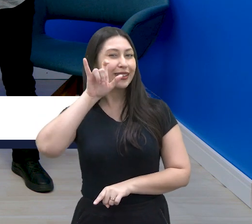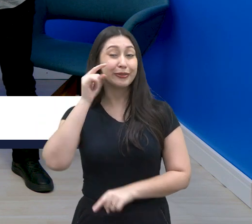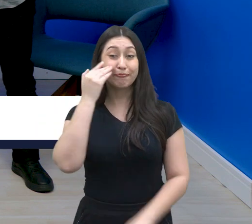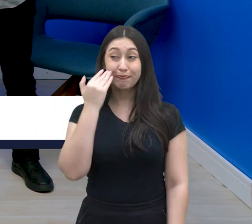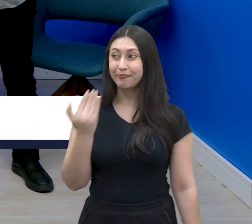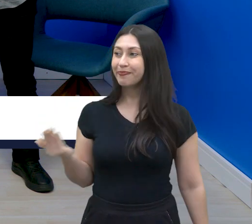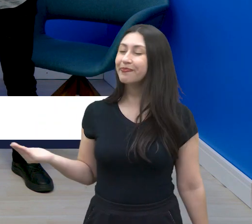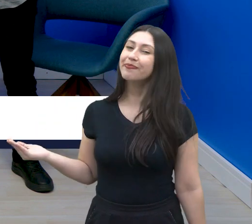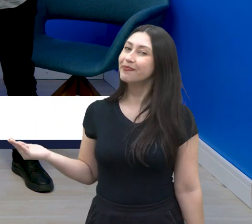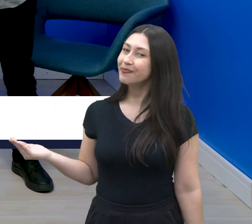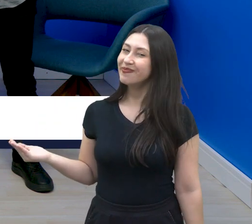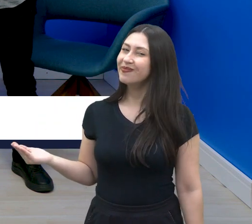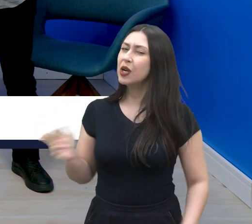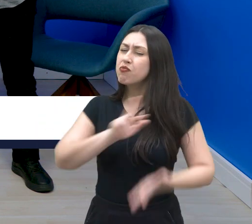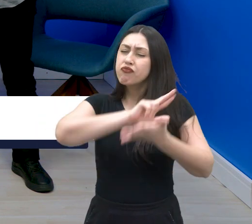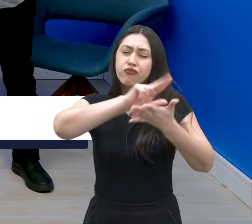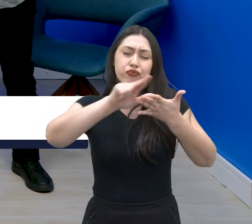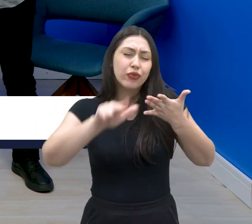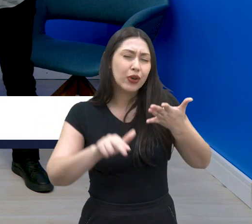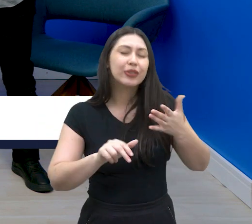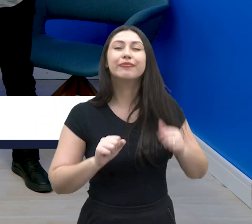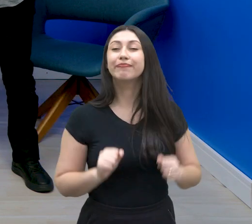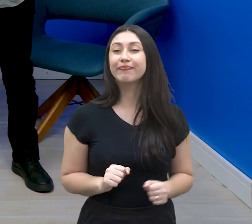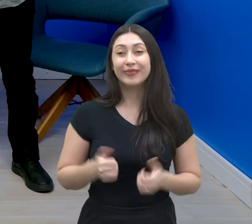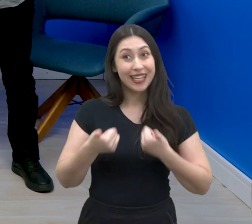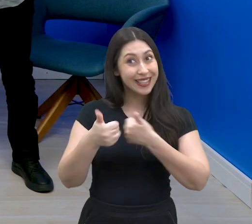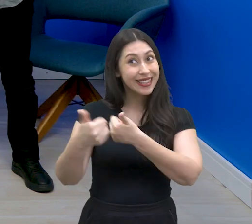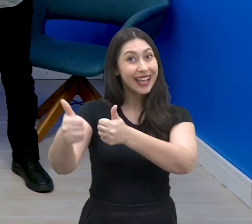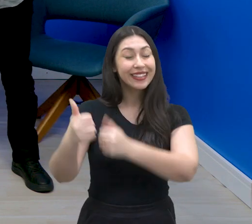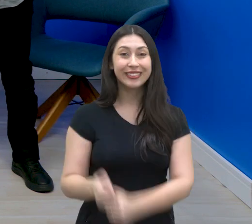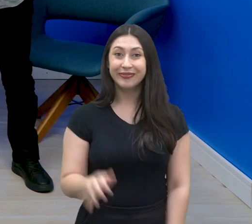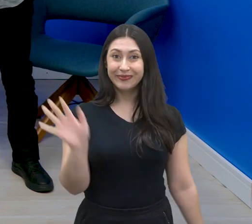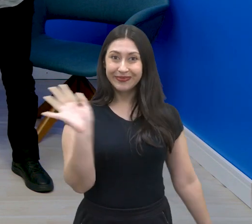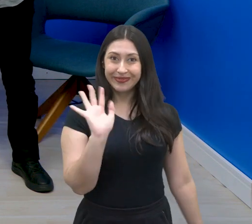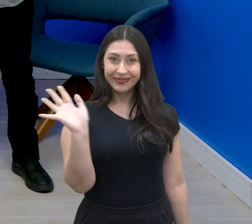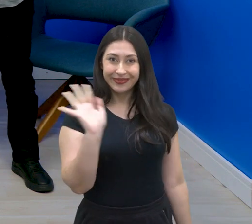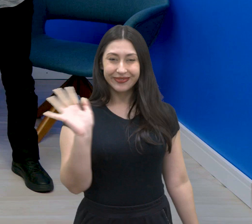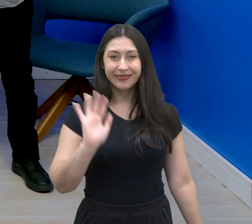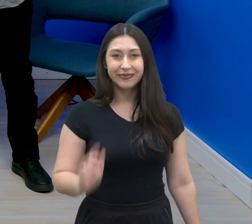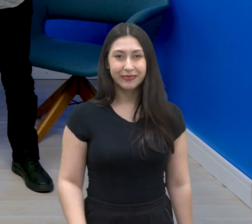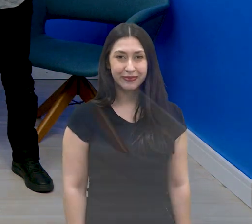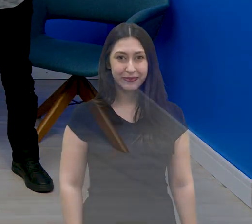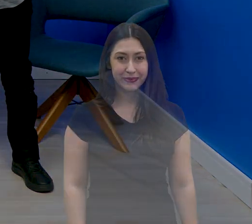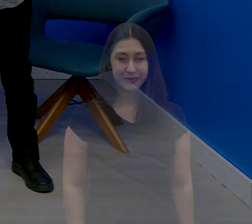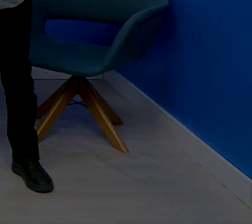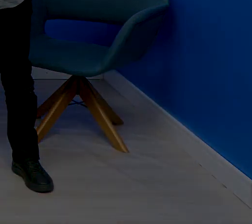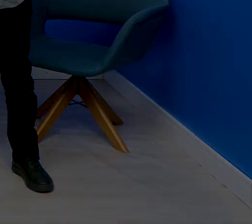TV Câmara SJC, tem muito conteúdo. Segue a gente lá. Tchau, tchau. Até mais.